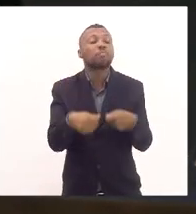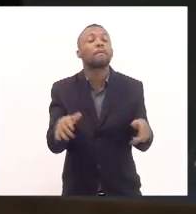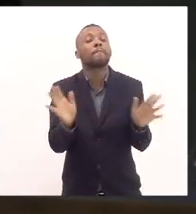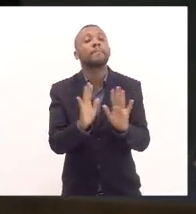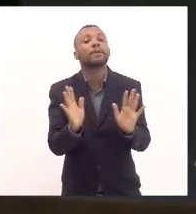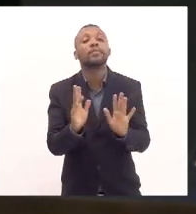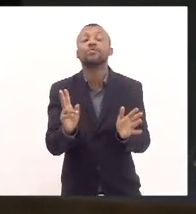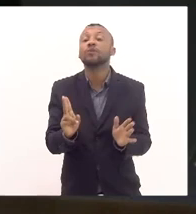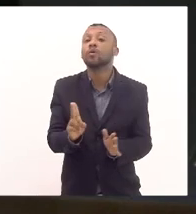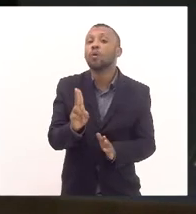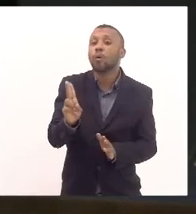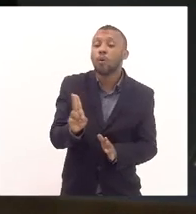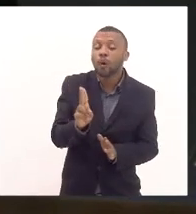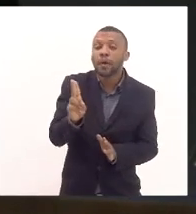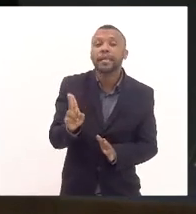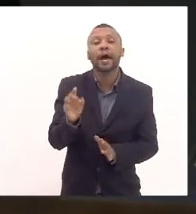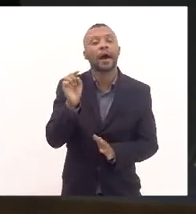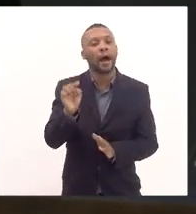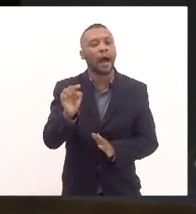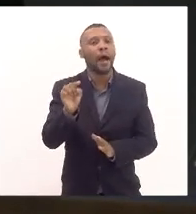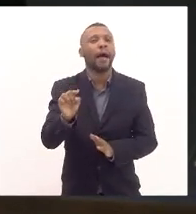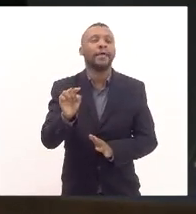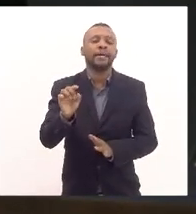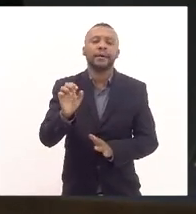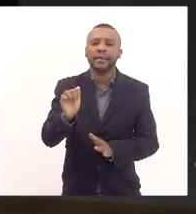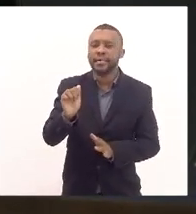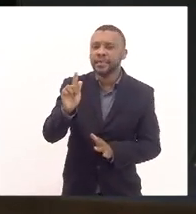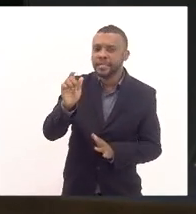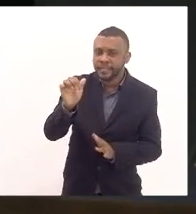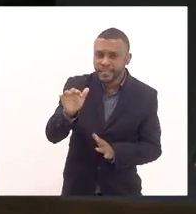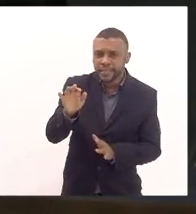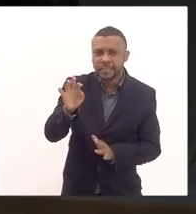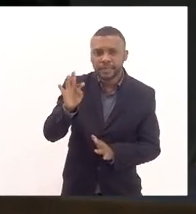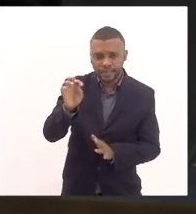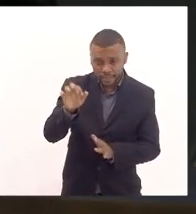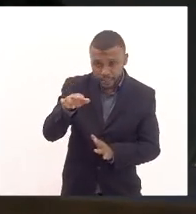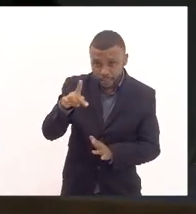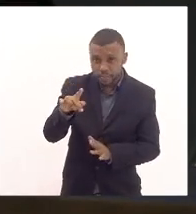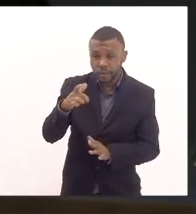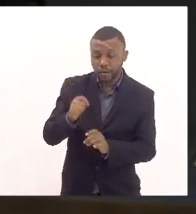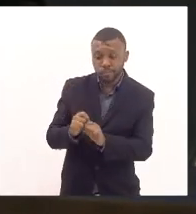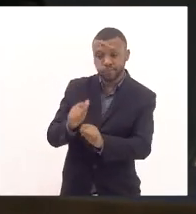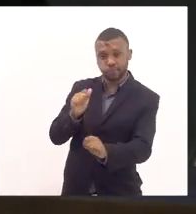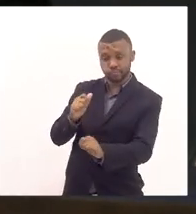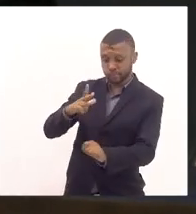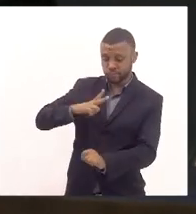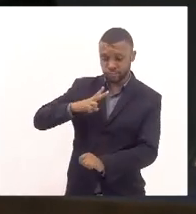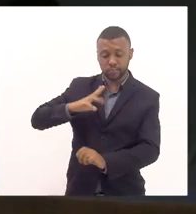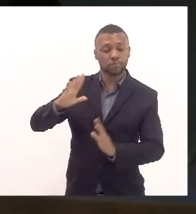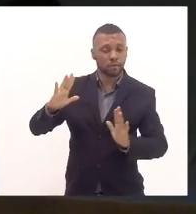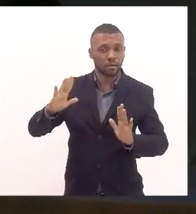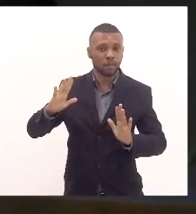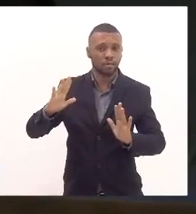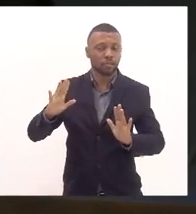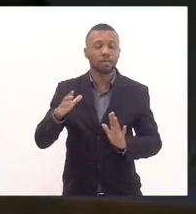de utilizar essa essa agência para benefício público eu preciso pessoal eu quero que